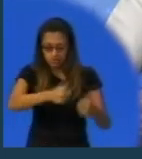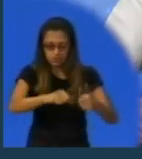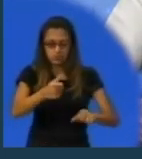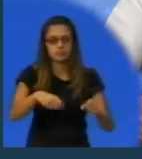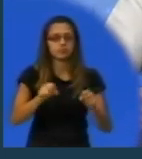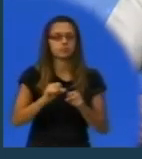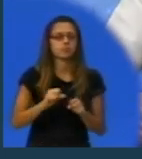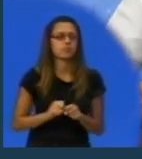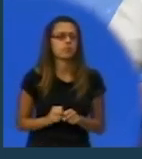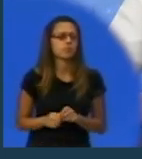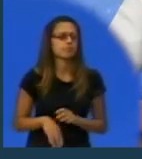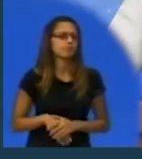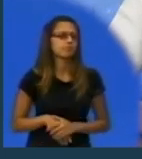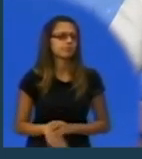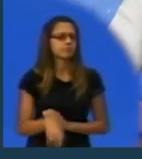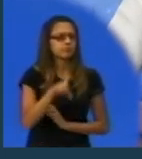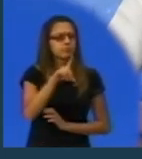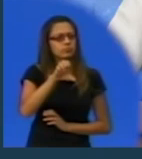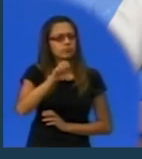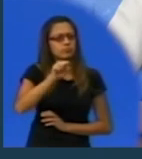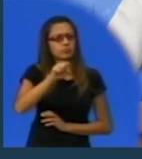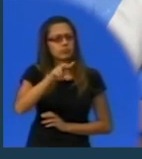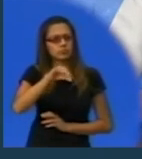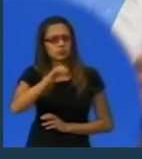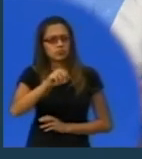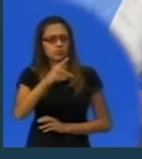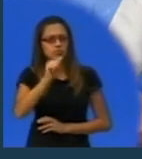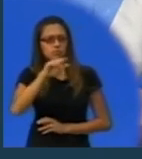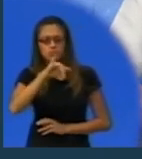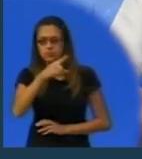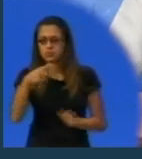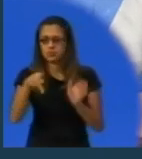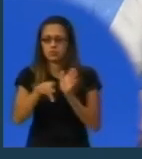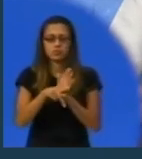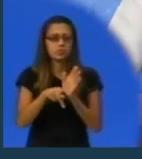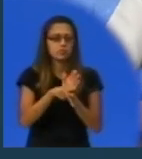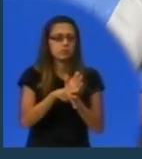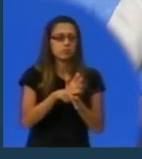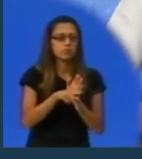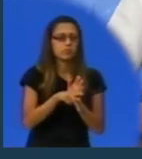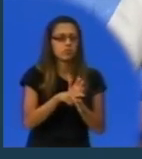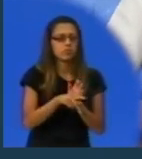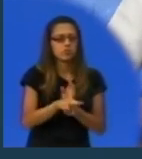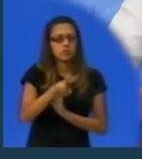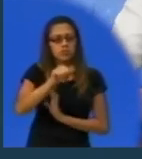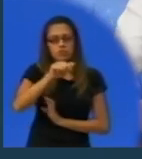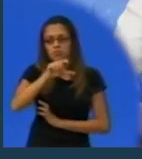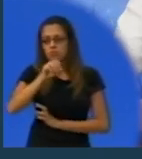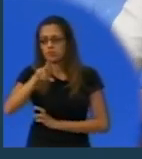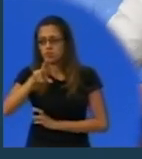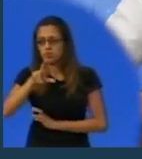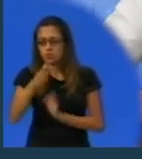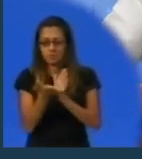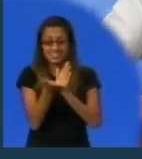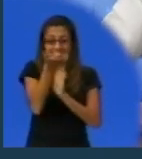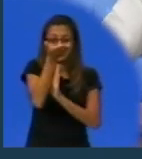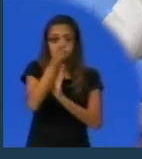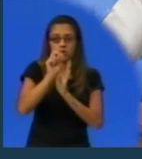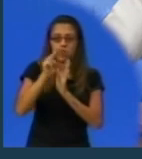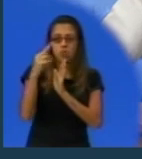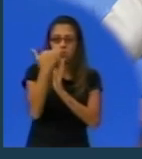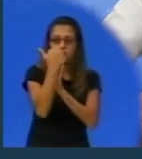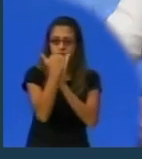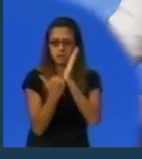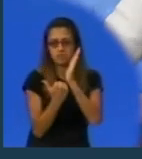desvio padrão está sempre relacionado ao seu valor de média. O que é um desvio padrão? É um valor para cima ou para baixo